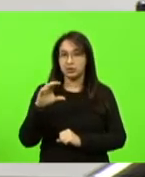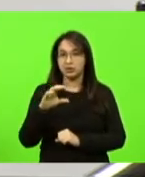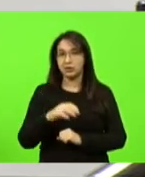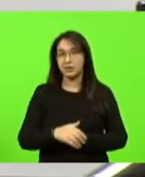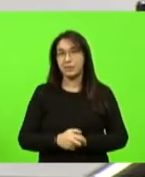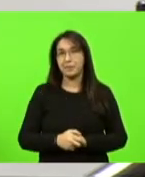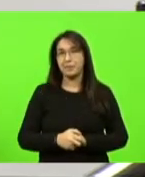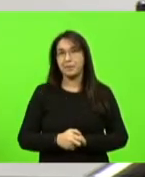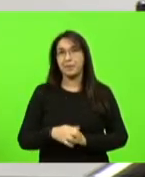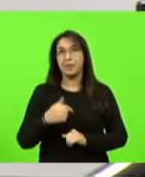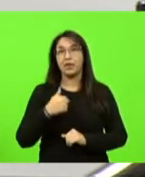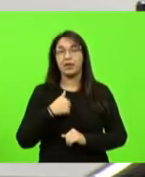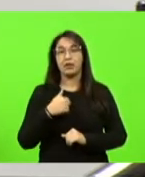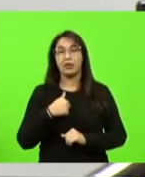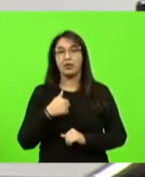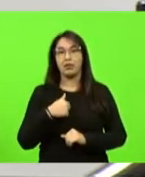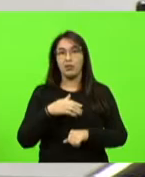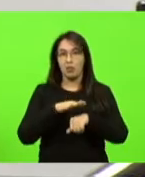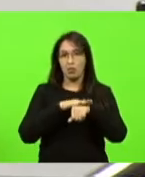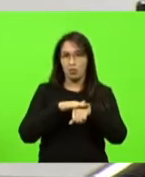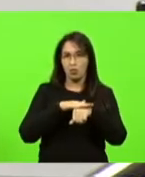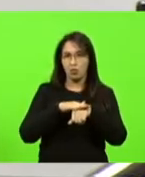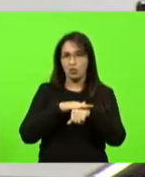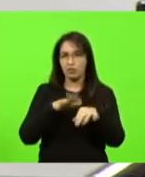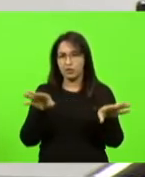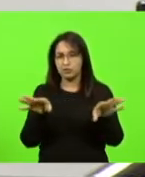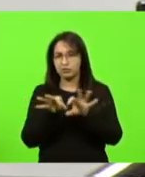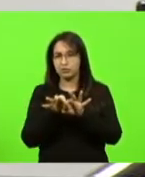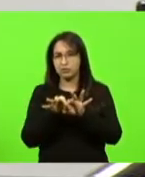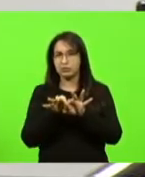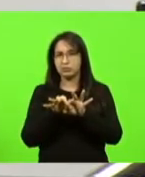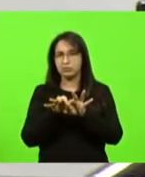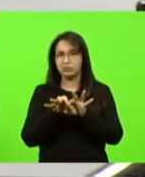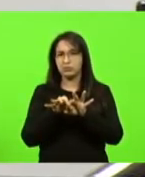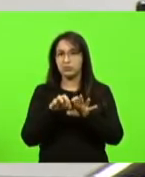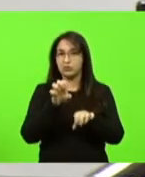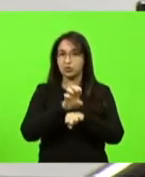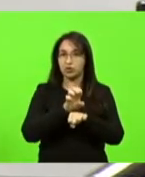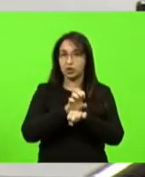Eu intermediei um convênio do Estado com uma prefeitura municipal.